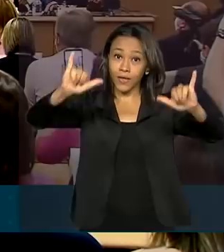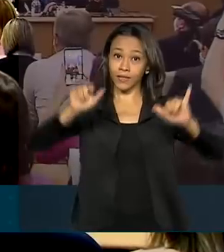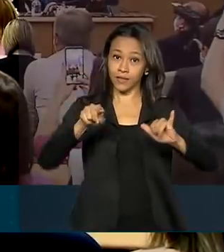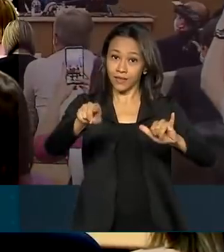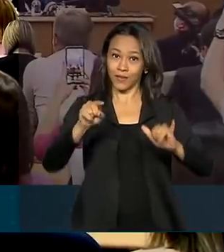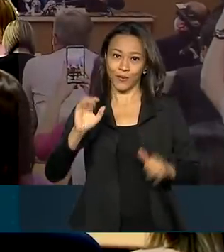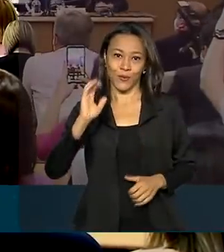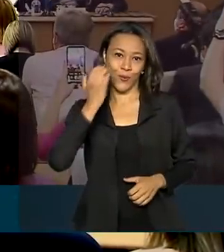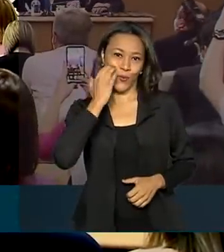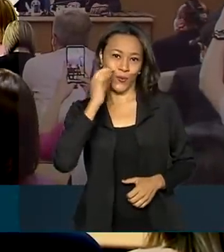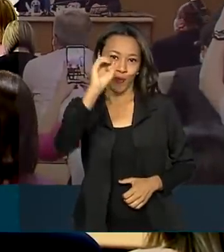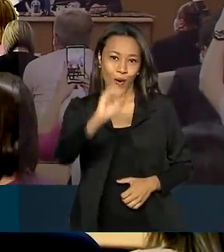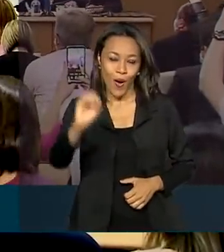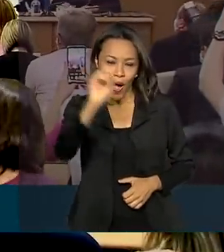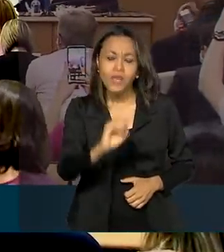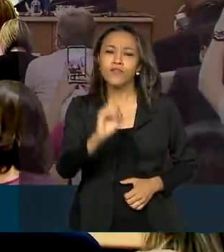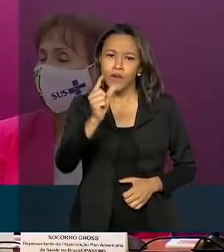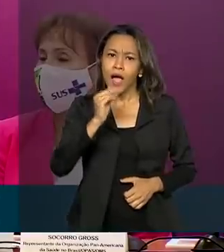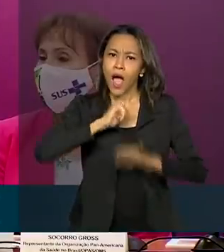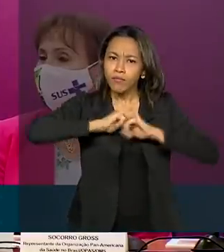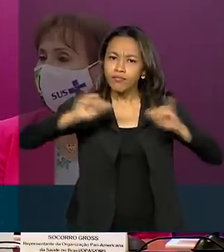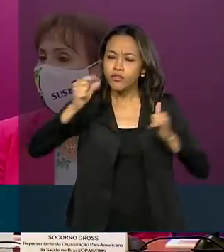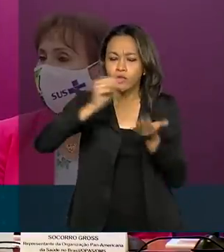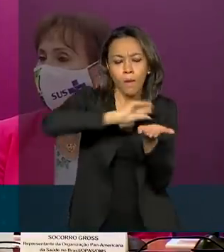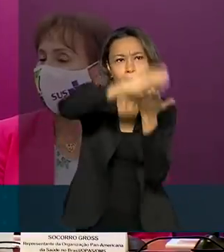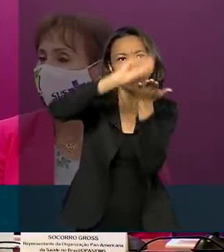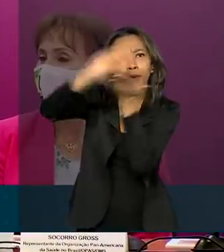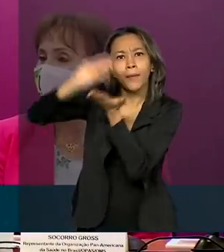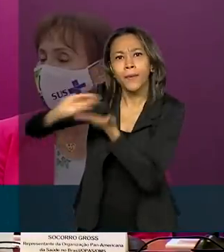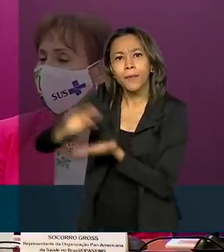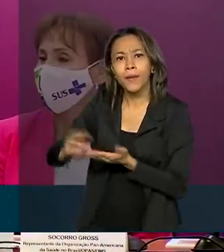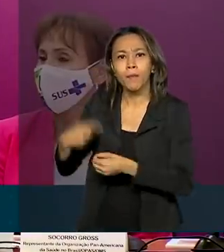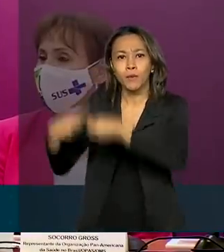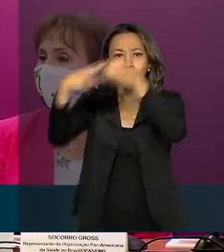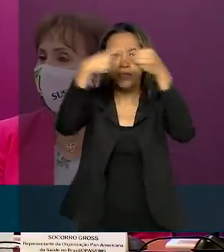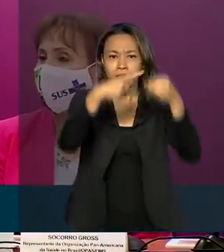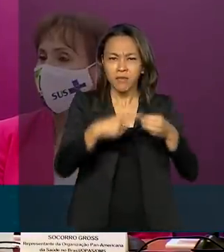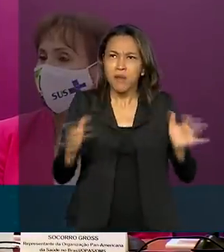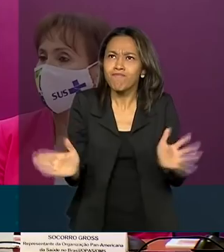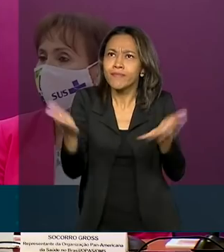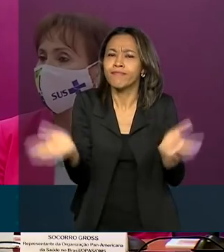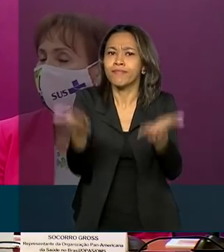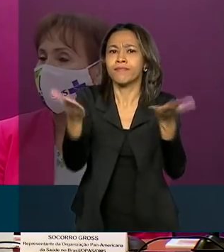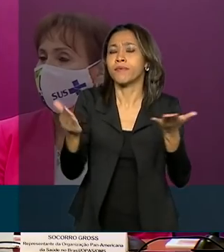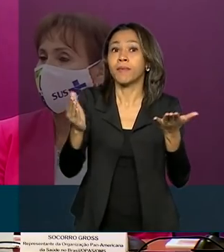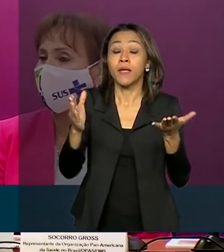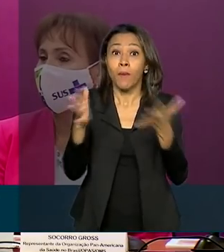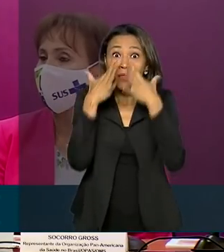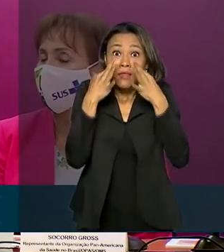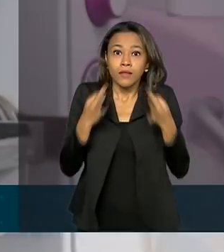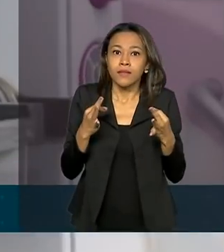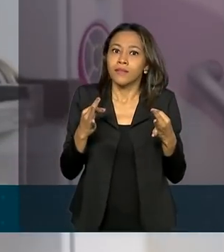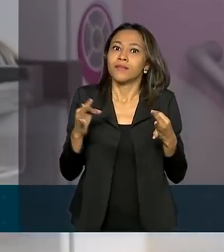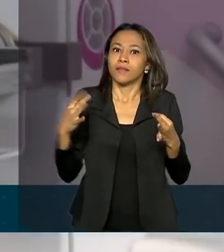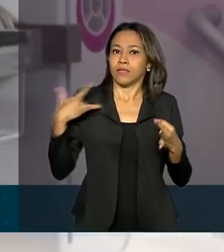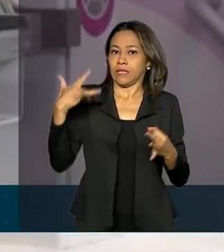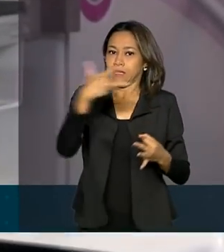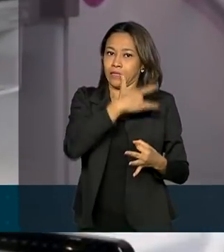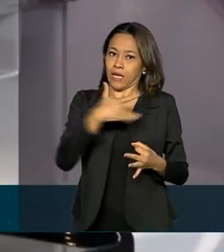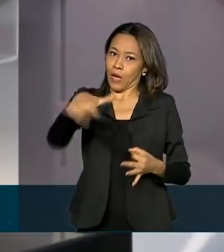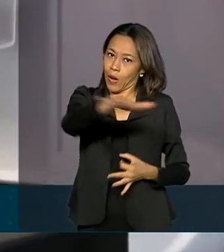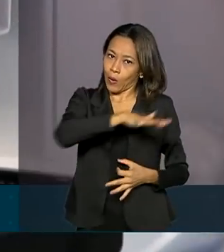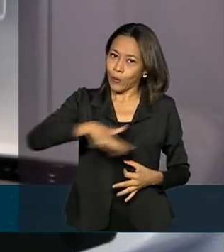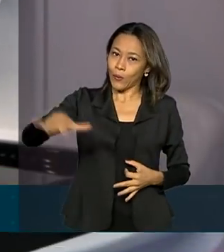anunciado um repasse para os municípios fortalecerem ações de cuidado com a saúde da população, em